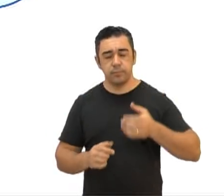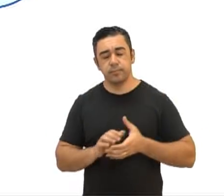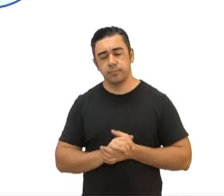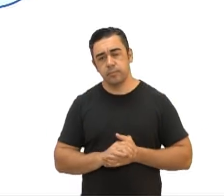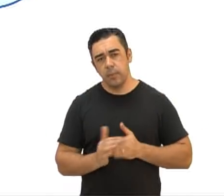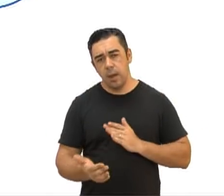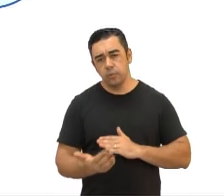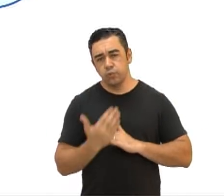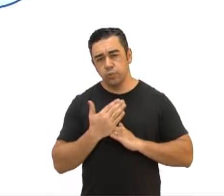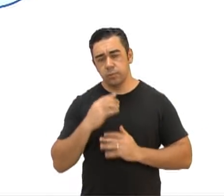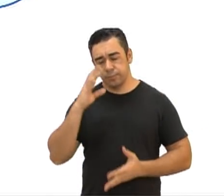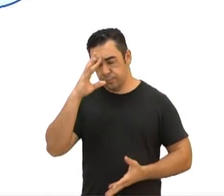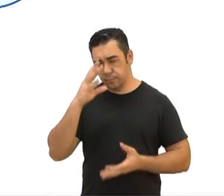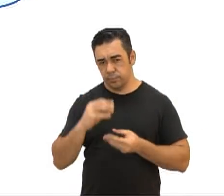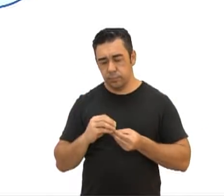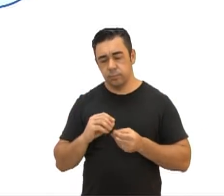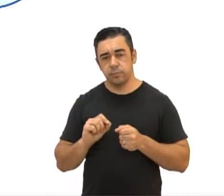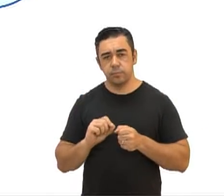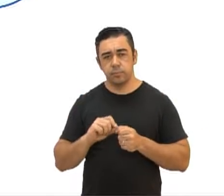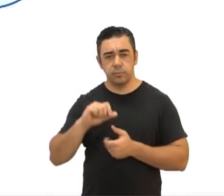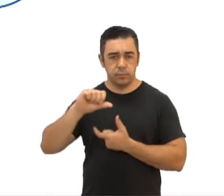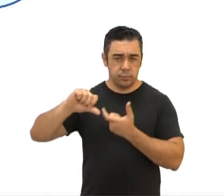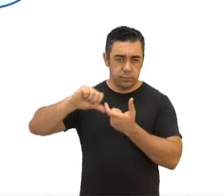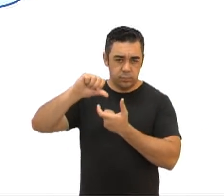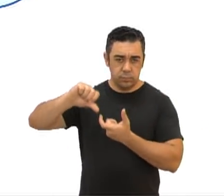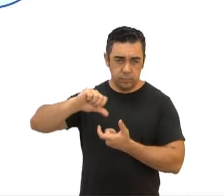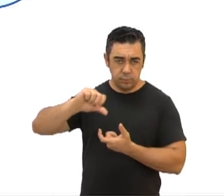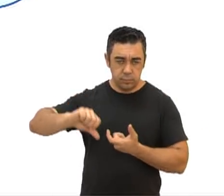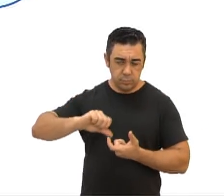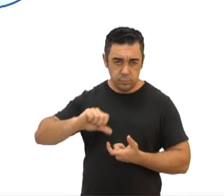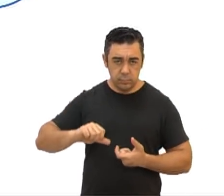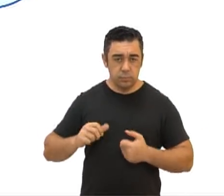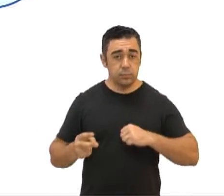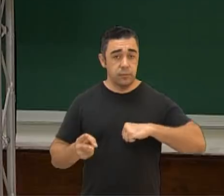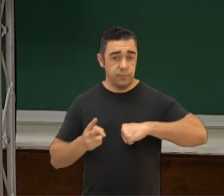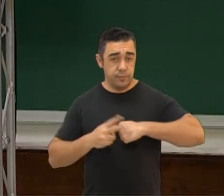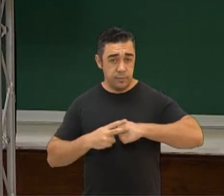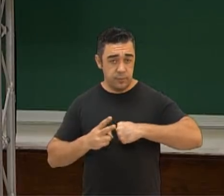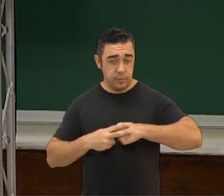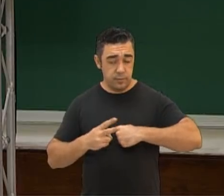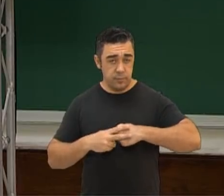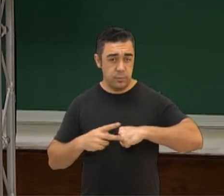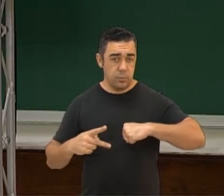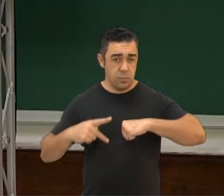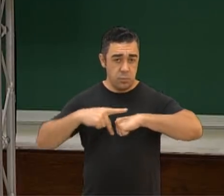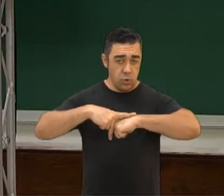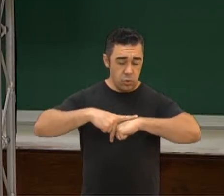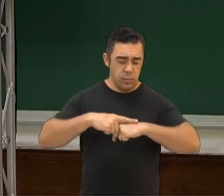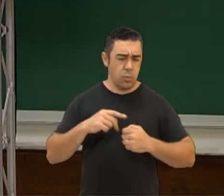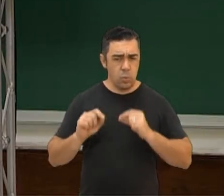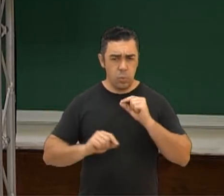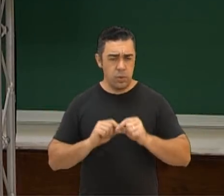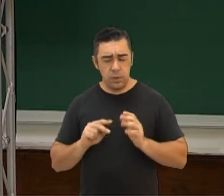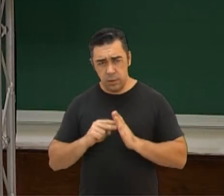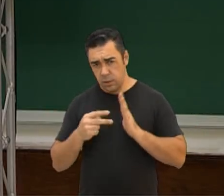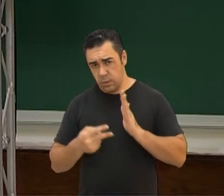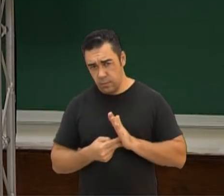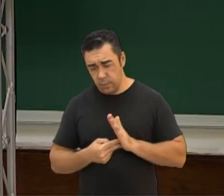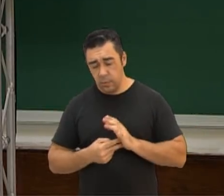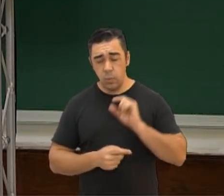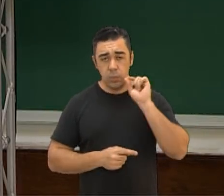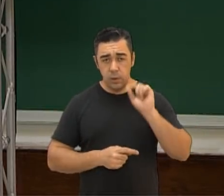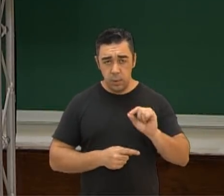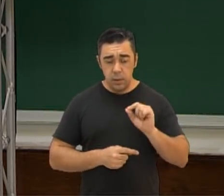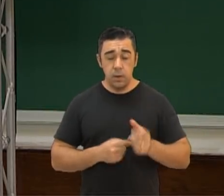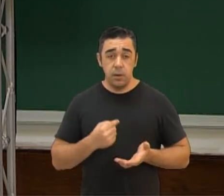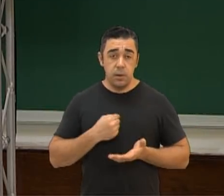nos ajuda ali a fazer os verbos quando a gente vai fazer a conjugação pronominal dos verbos, né? O que significa isso?